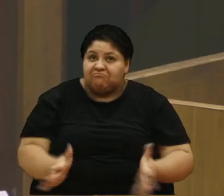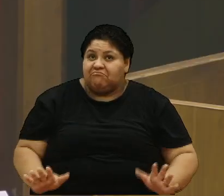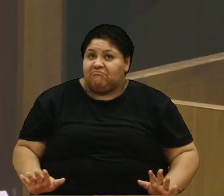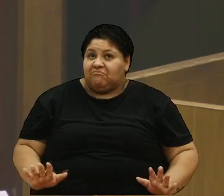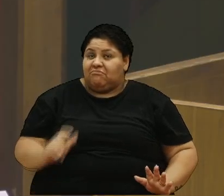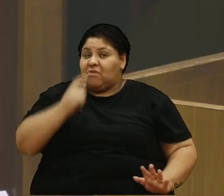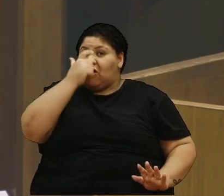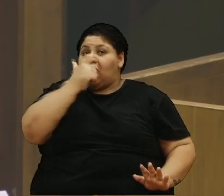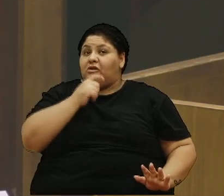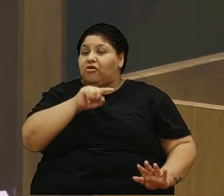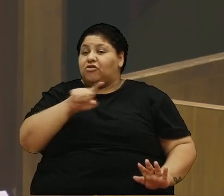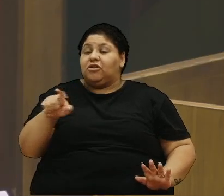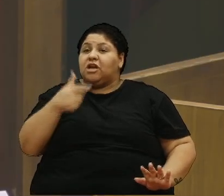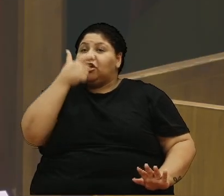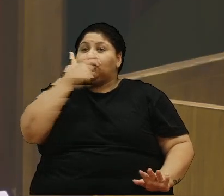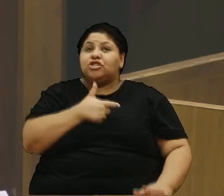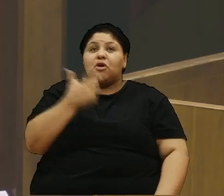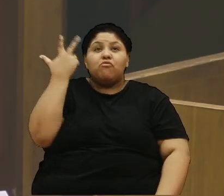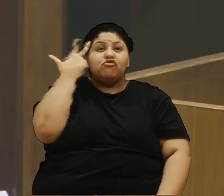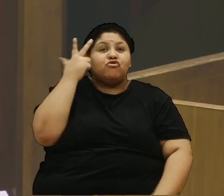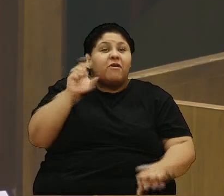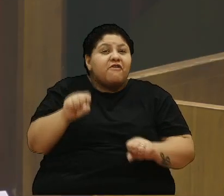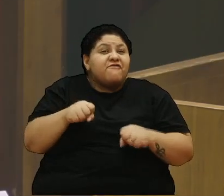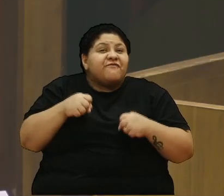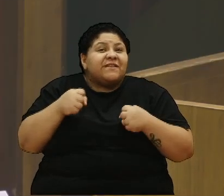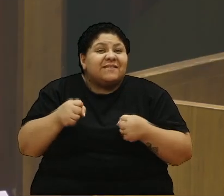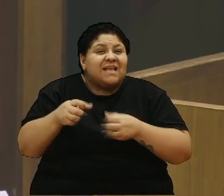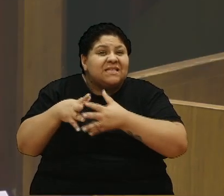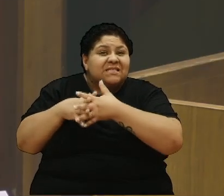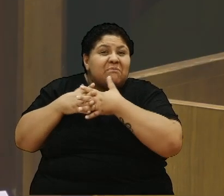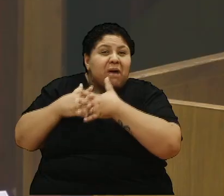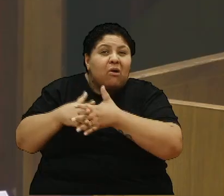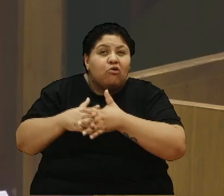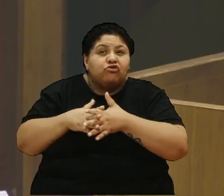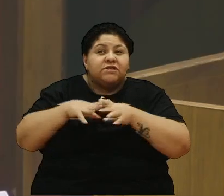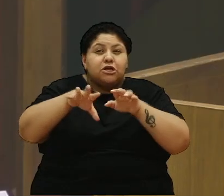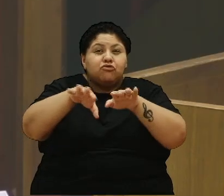Parece que nós nos acostumamos a enfrentar esse caos no trânsito.